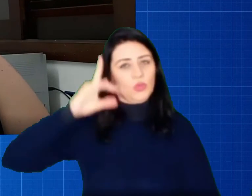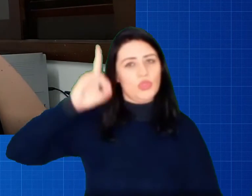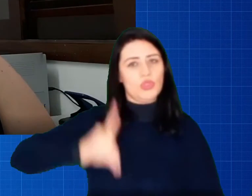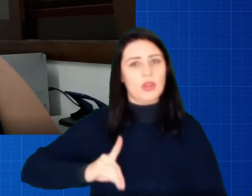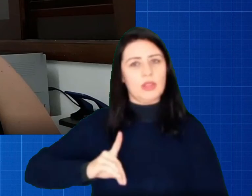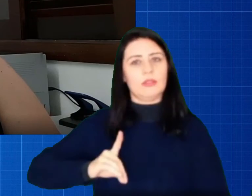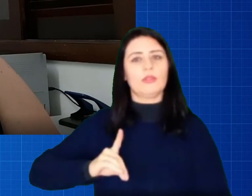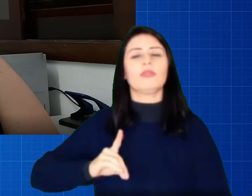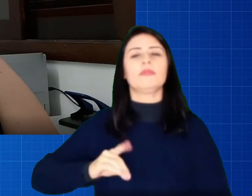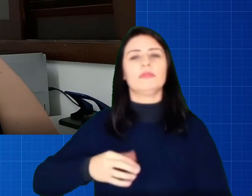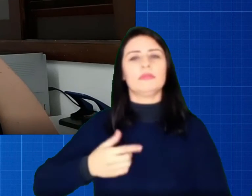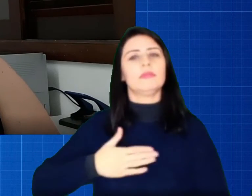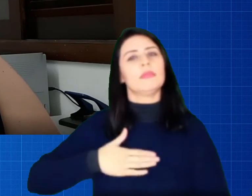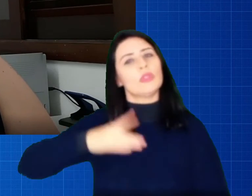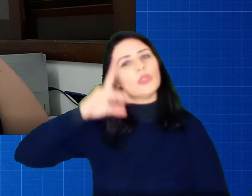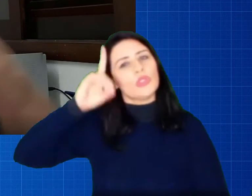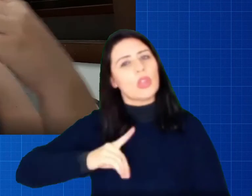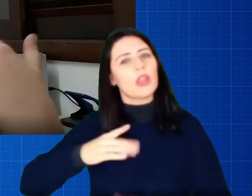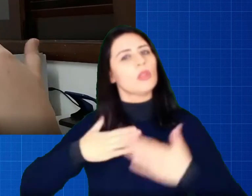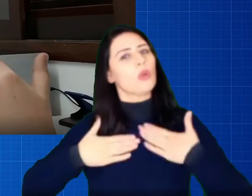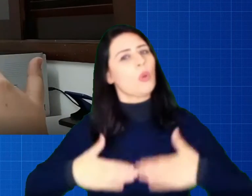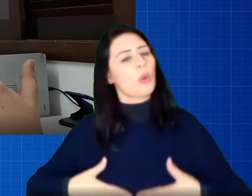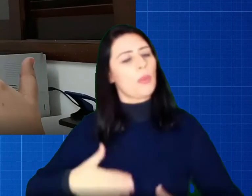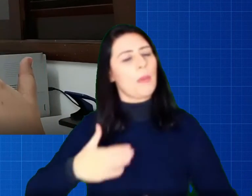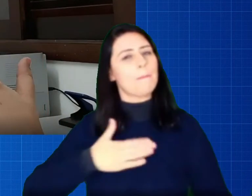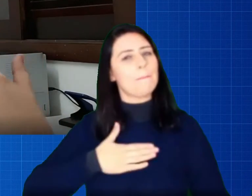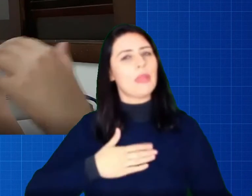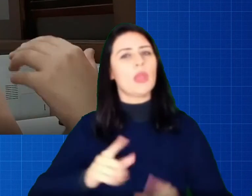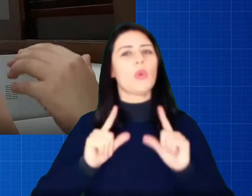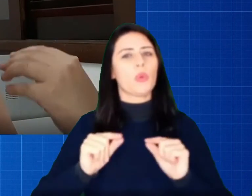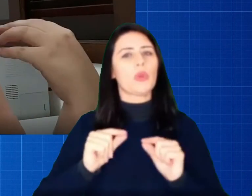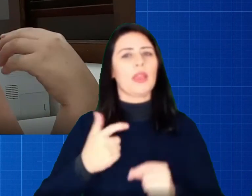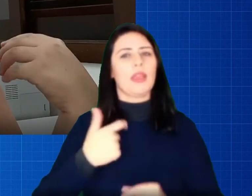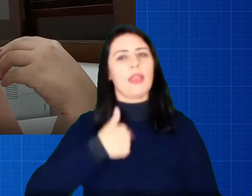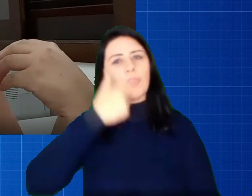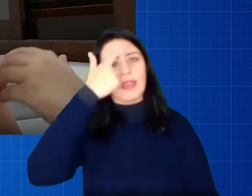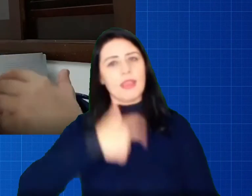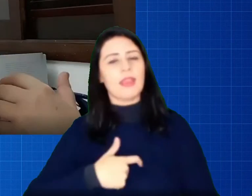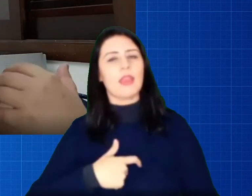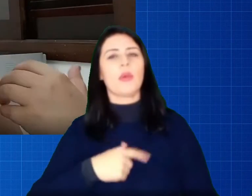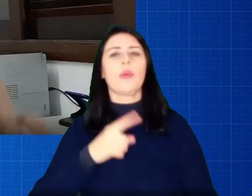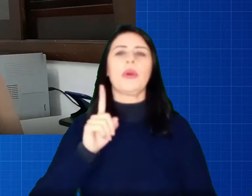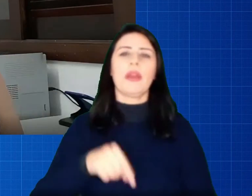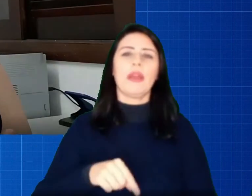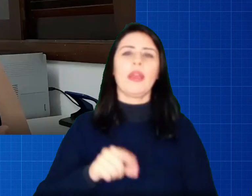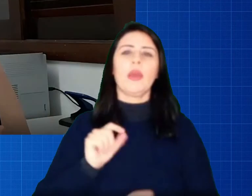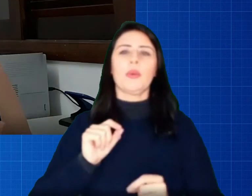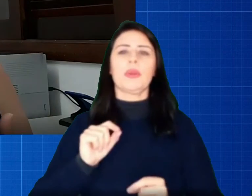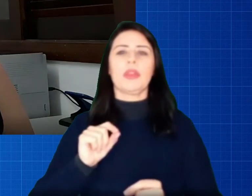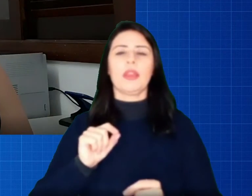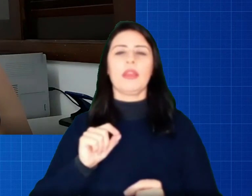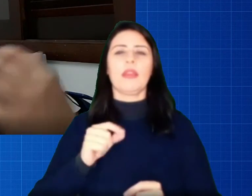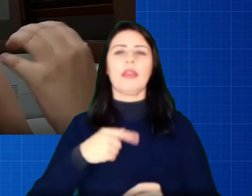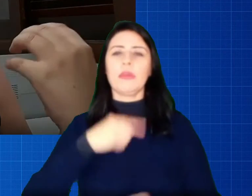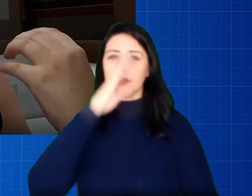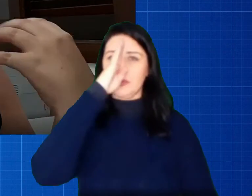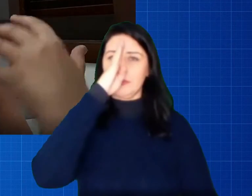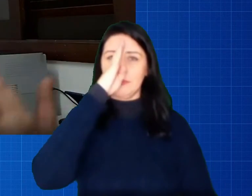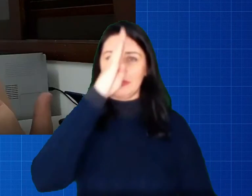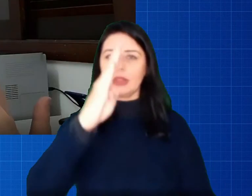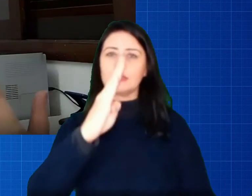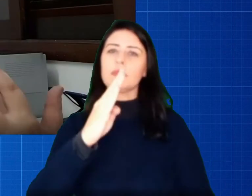compreender sobre os seus direitos, tipo, sobre o direito sobre o seu próprio corpo, assim,